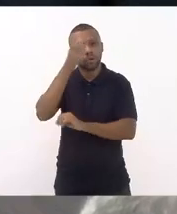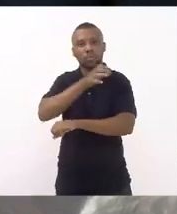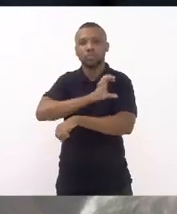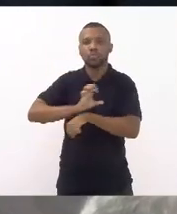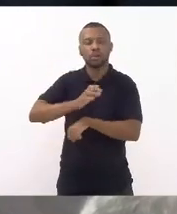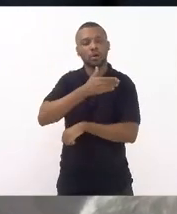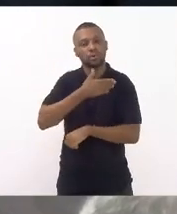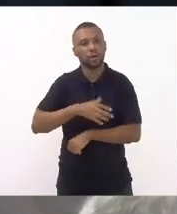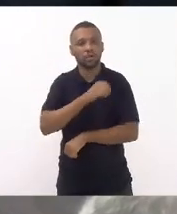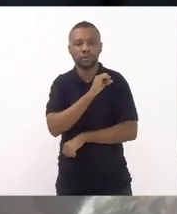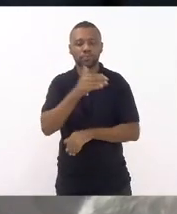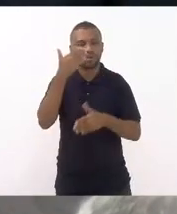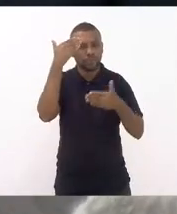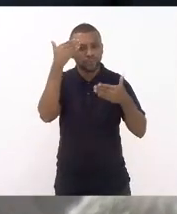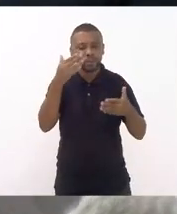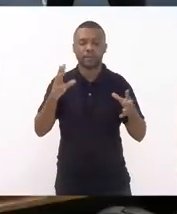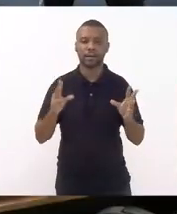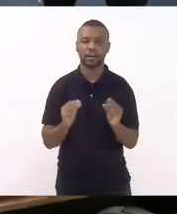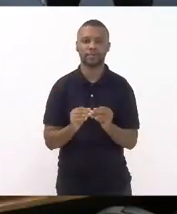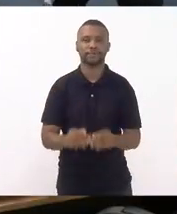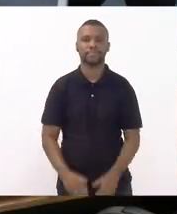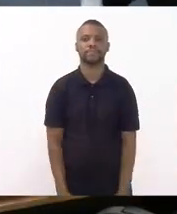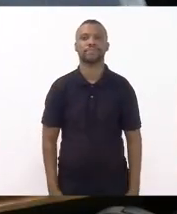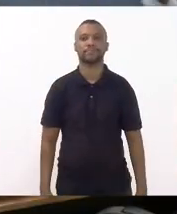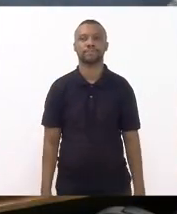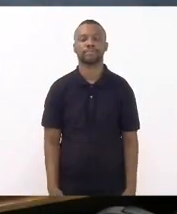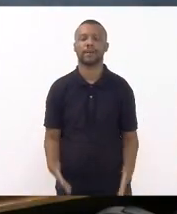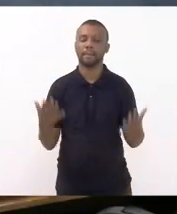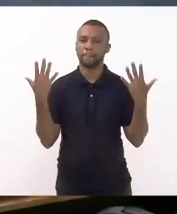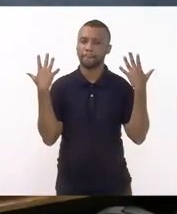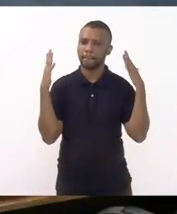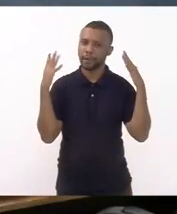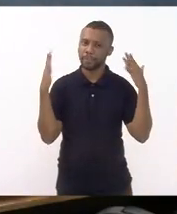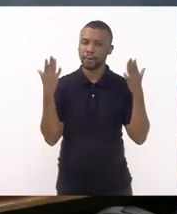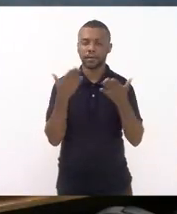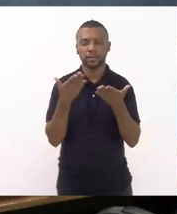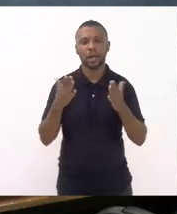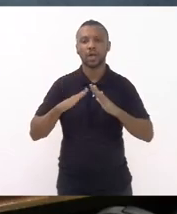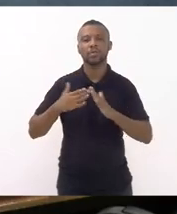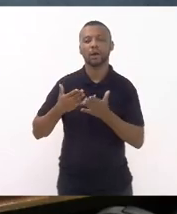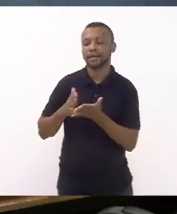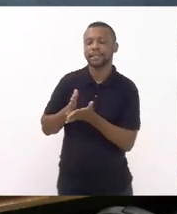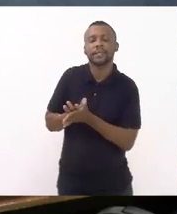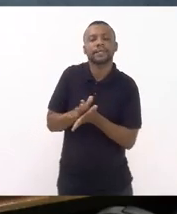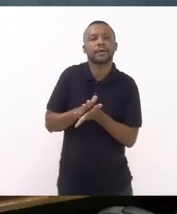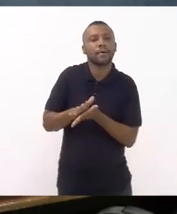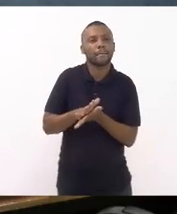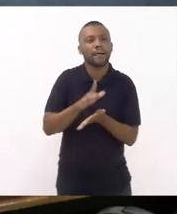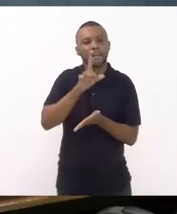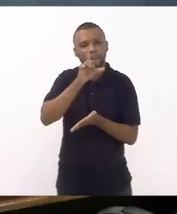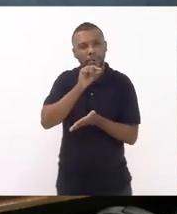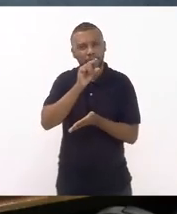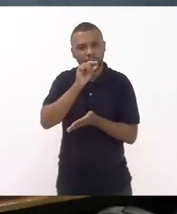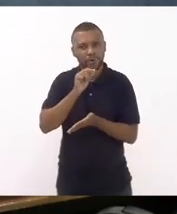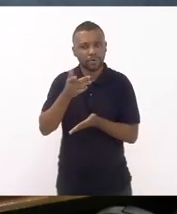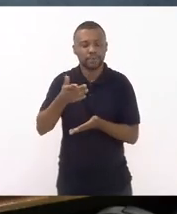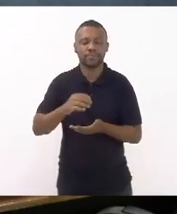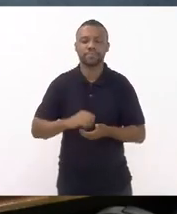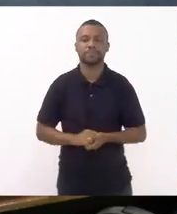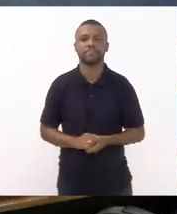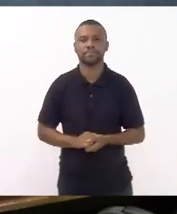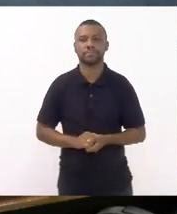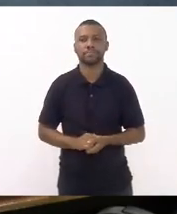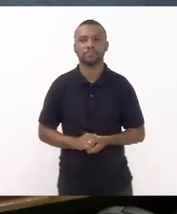Rio de Janeiro. Muito obrigado, presidente. Obrigado e parabéns aí à Escola Beija, à Escola...